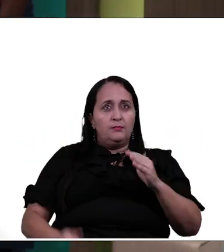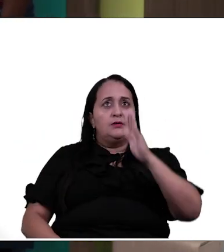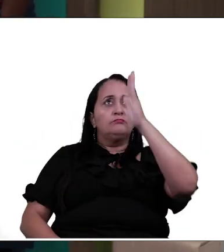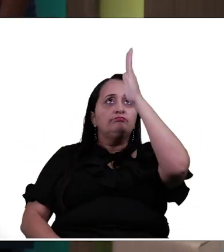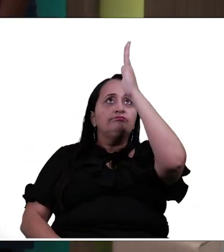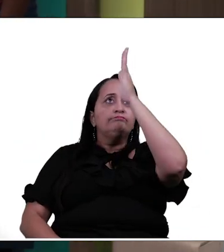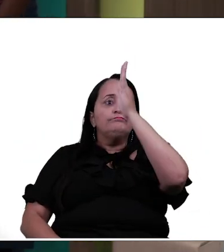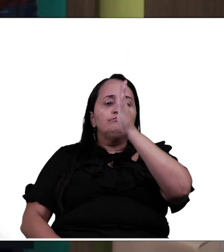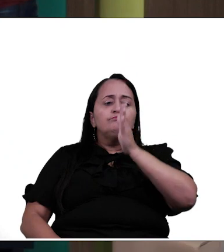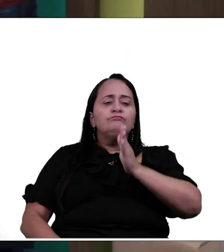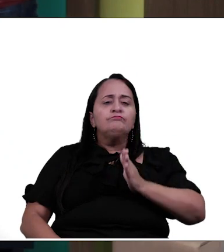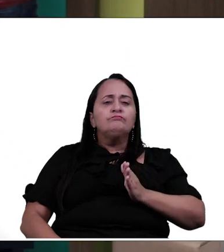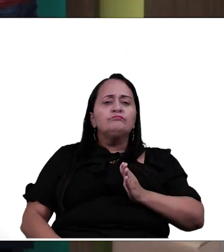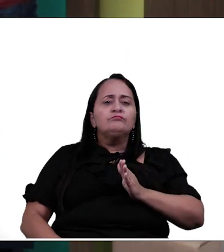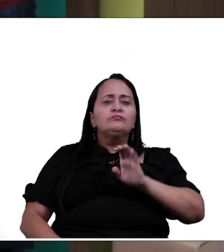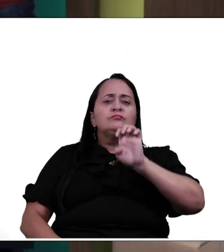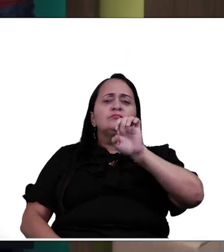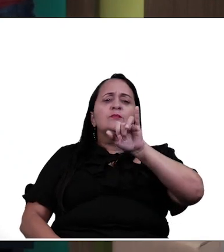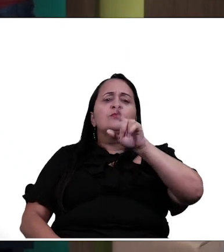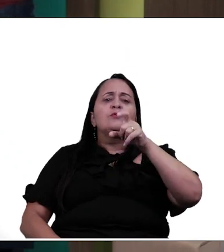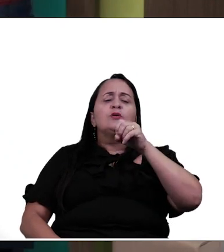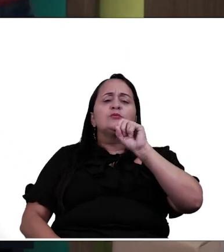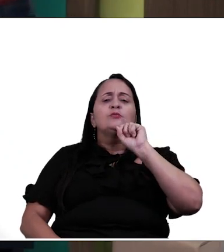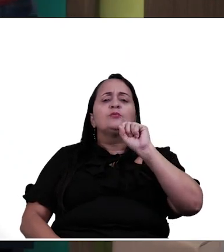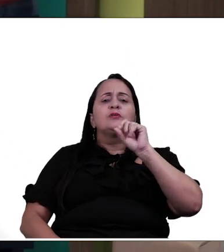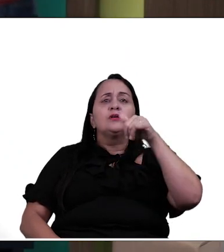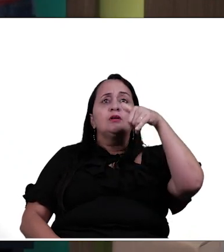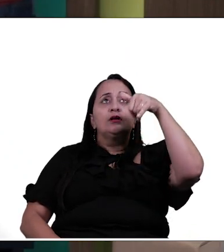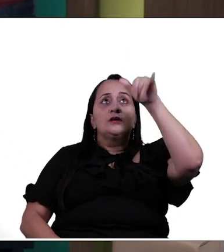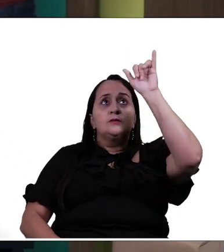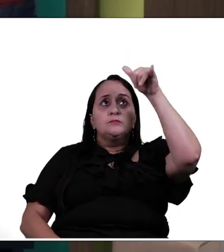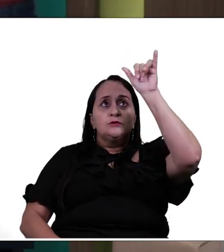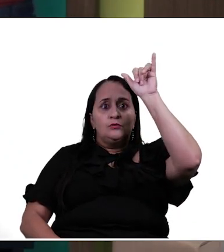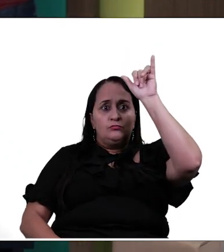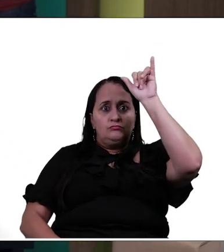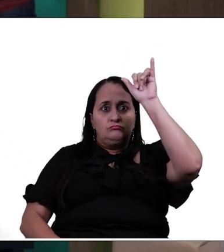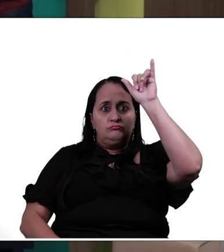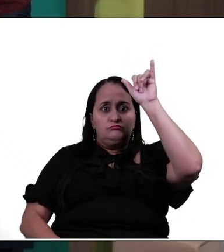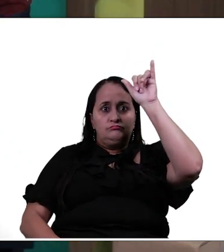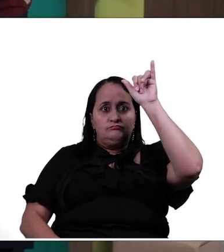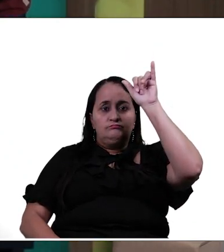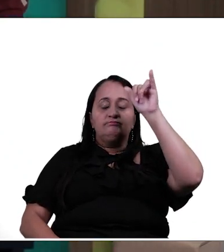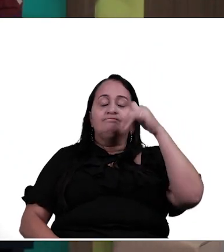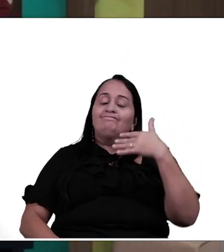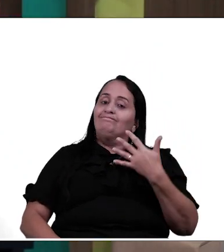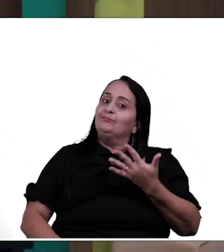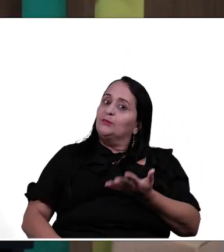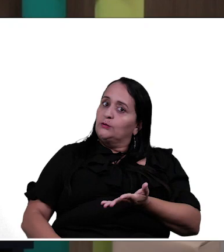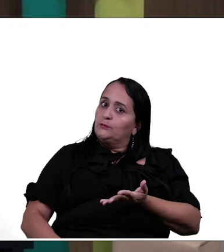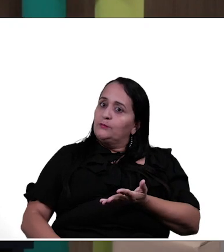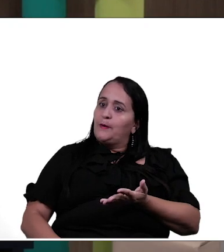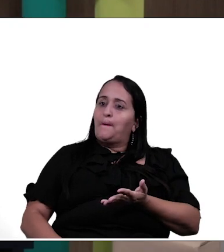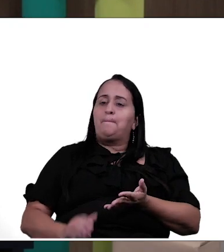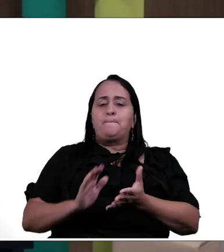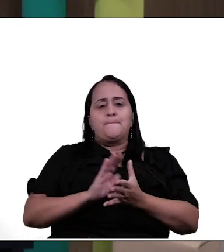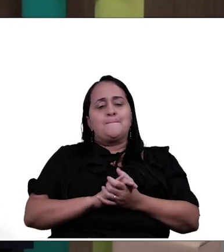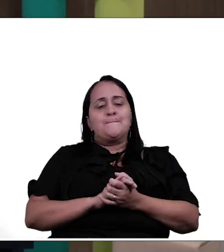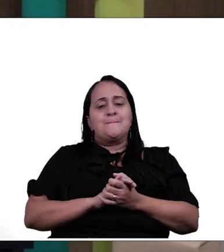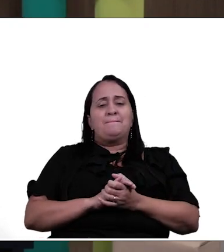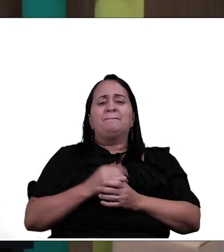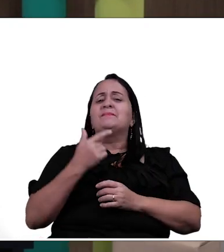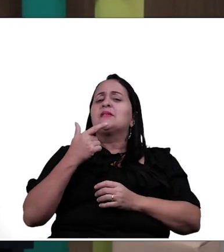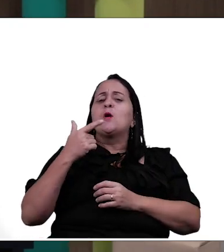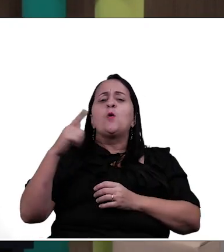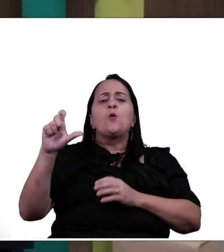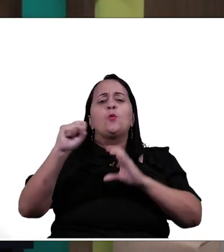repete nessa dízima. Quem se repete é o algarismo 5. Só há o algarismo